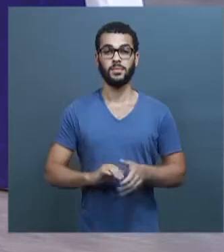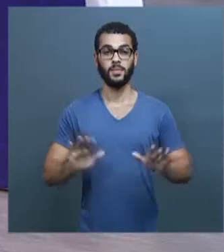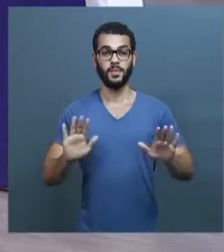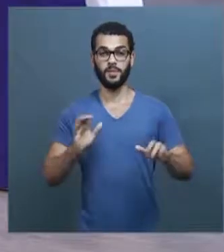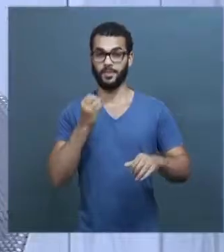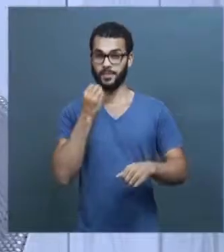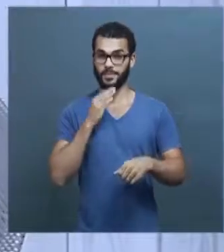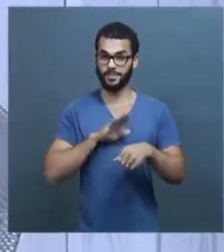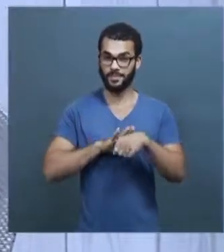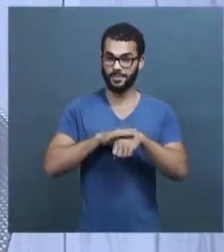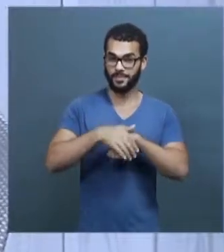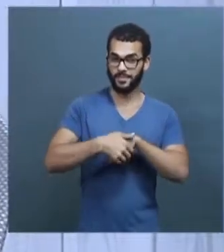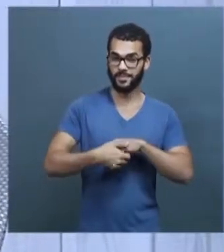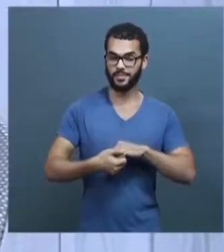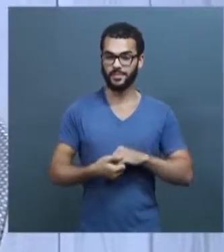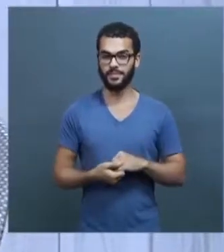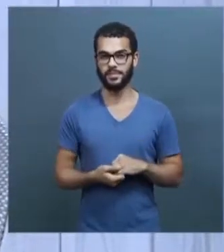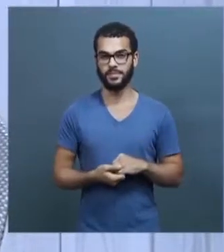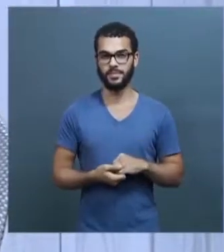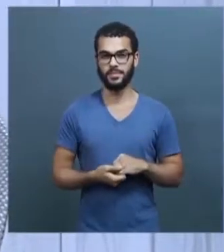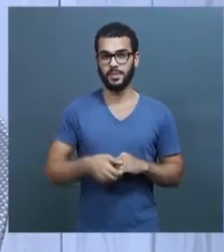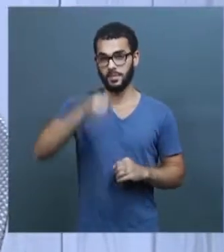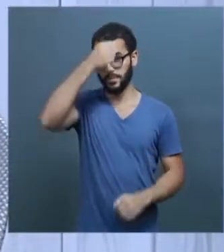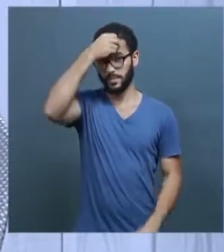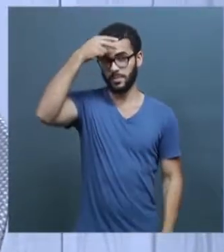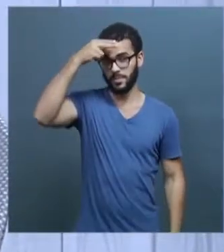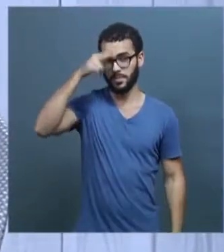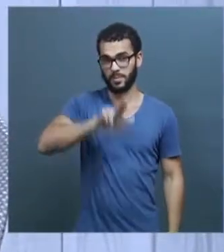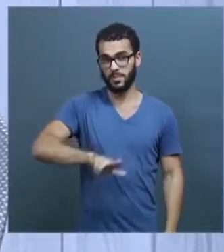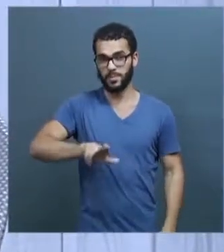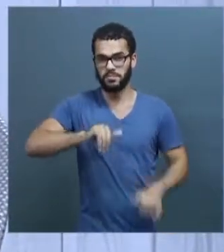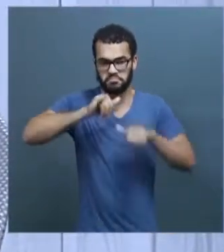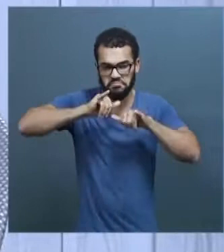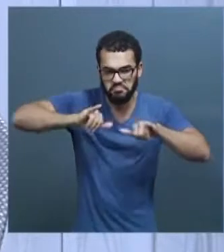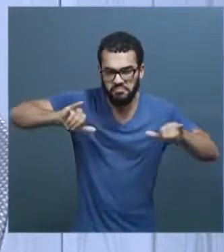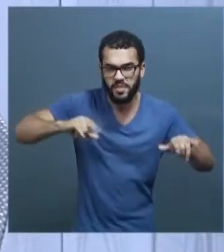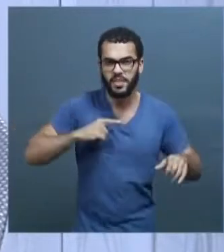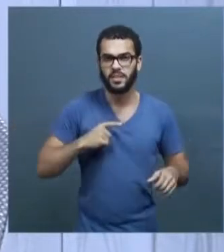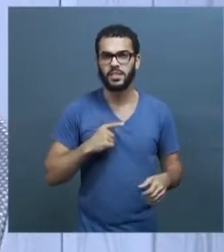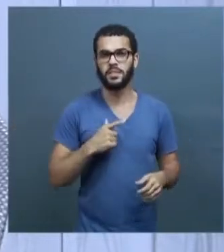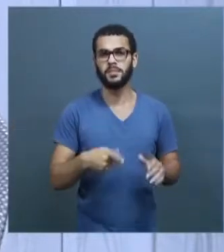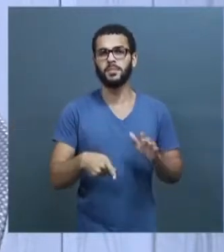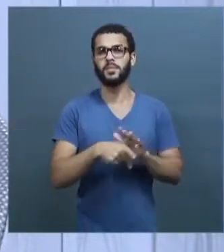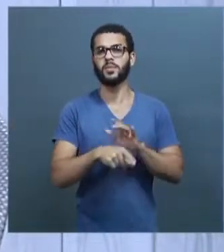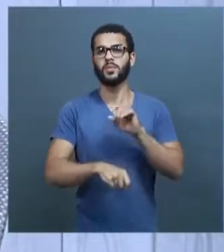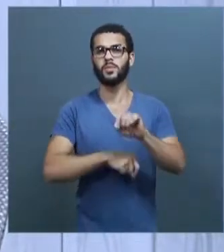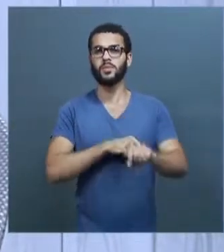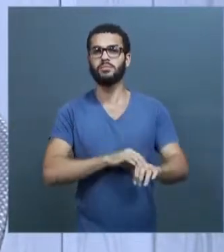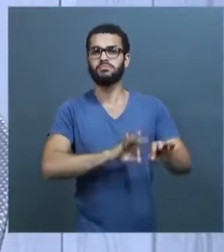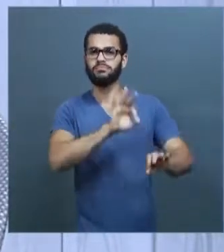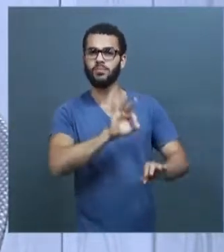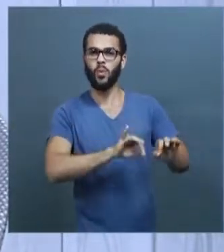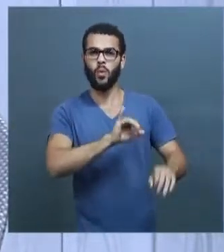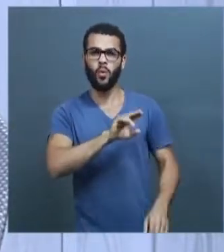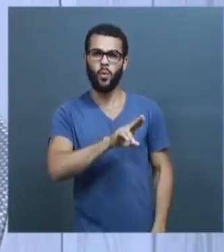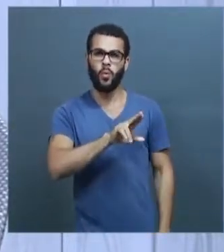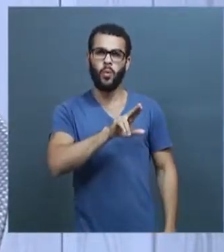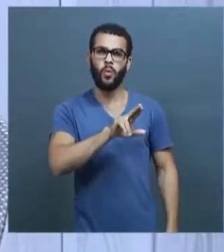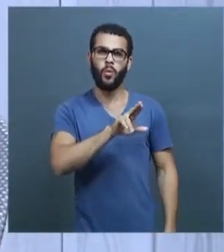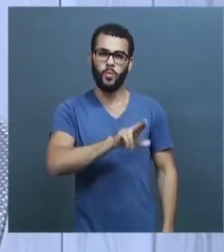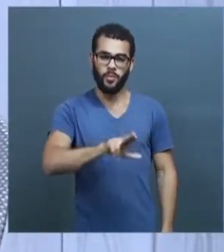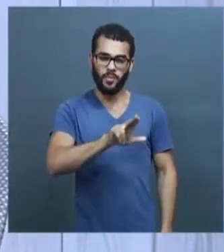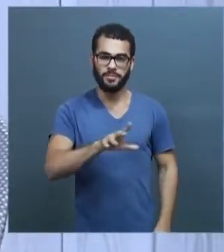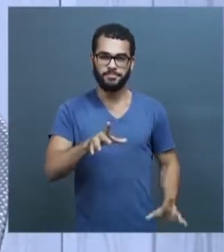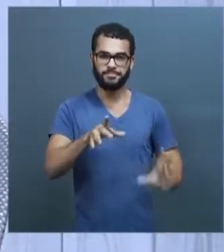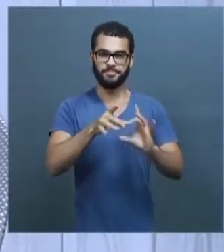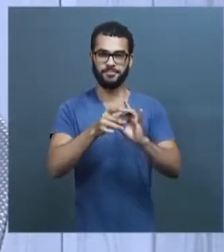Boa noite. Prefeitura de Uberlândia anuncia novas obras para o programa Uberlândia Integrada. UFO aplica